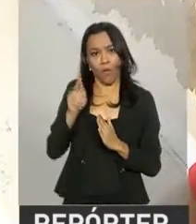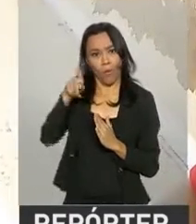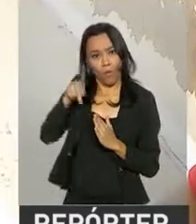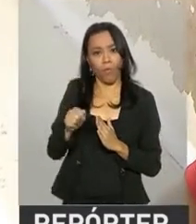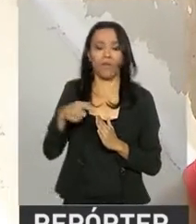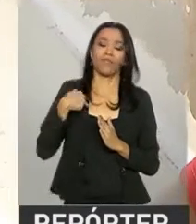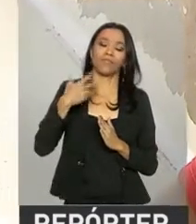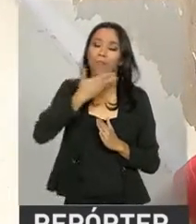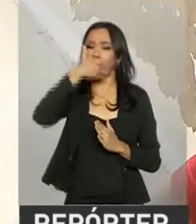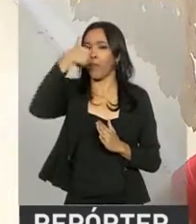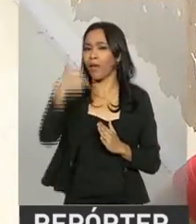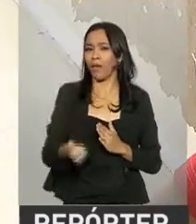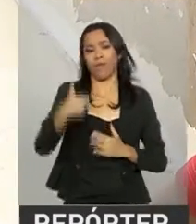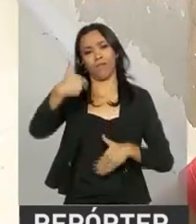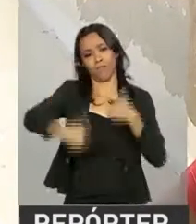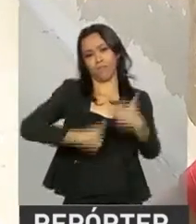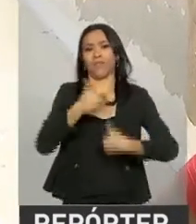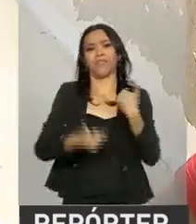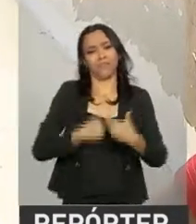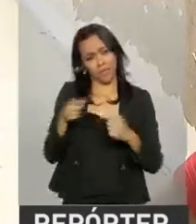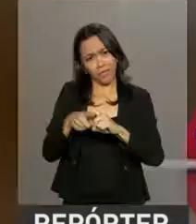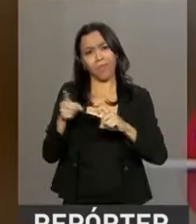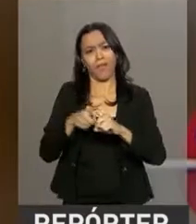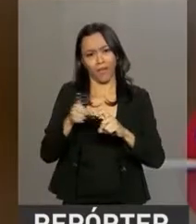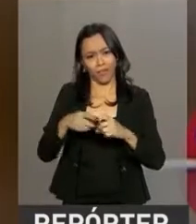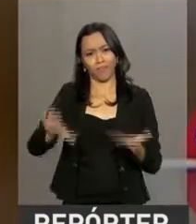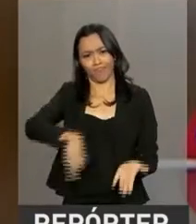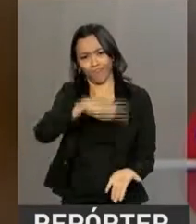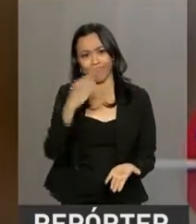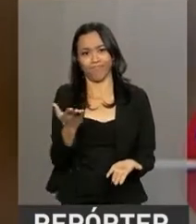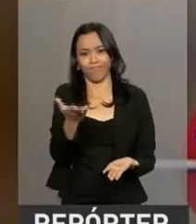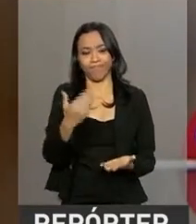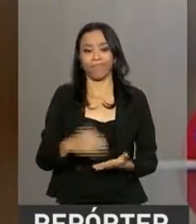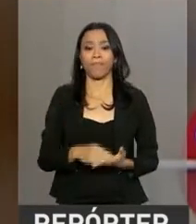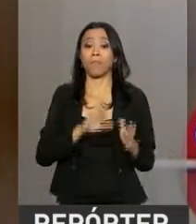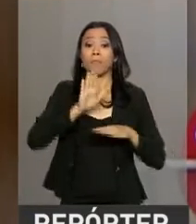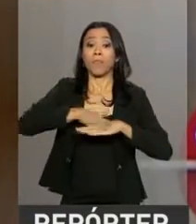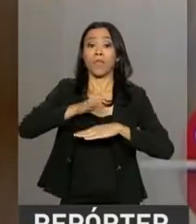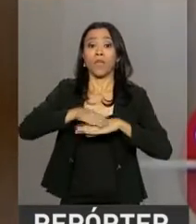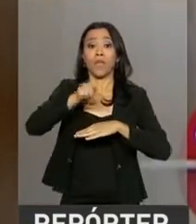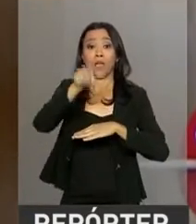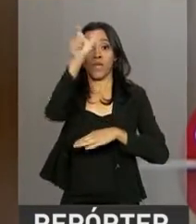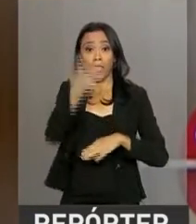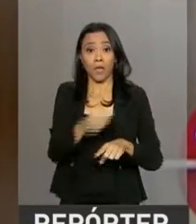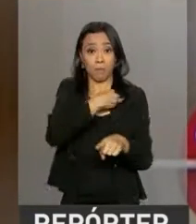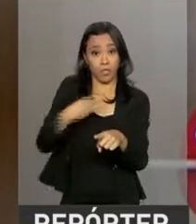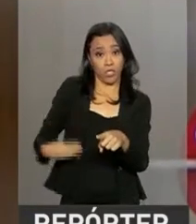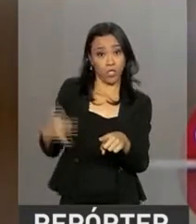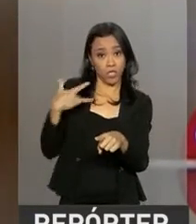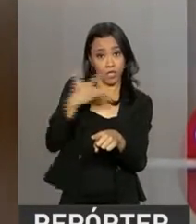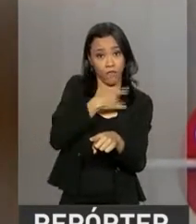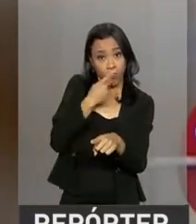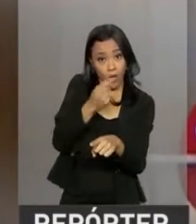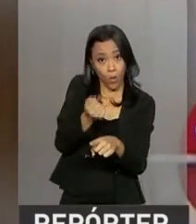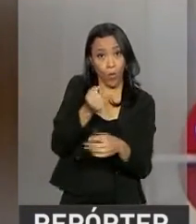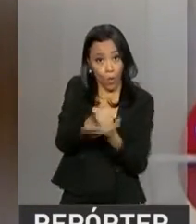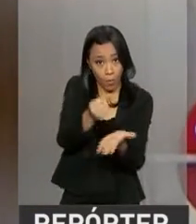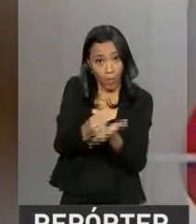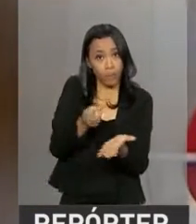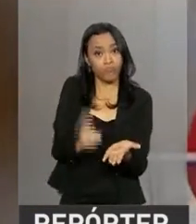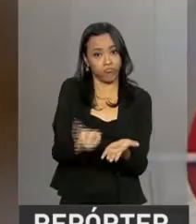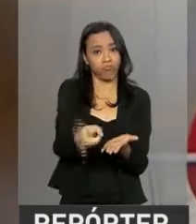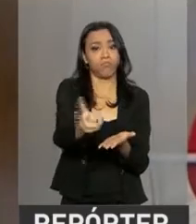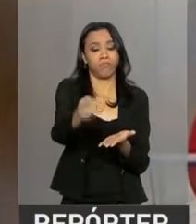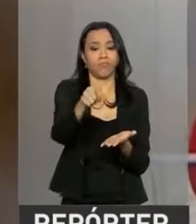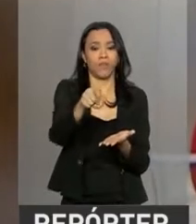gente poderia ter um atendimento melhorado e tem médicos efetivos segundo o ministro da saúde o apoio do governo federal será permanente